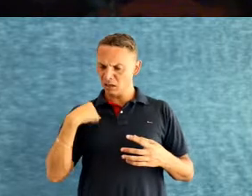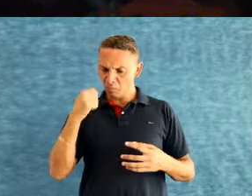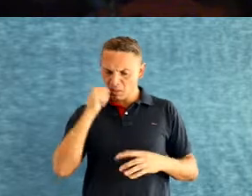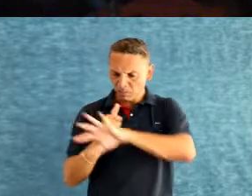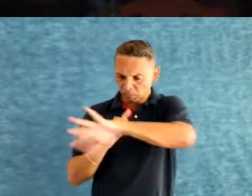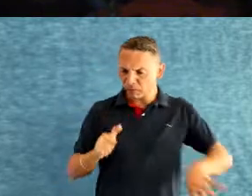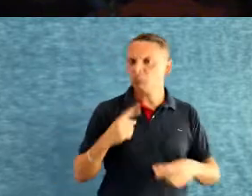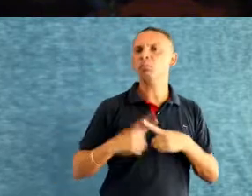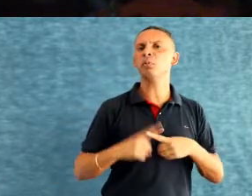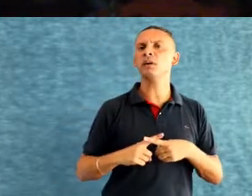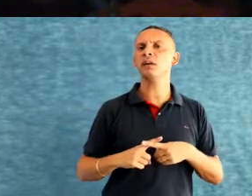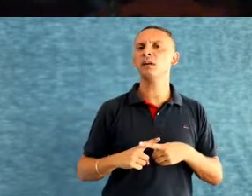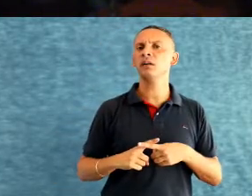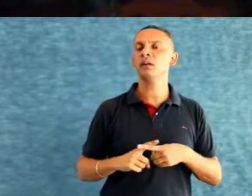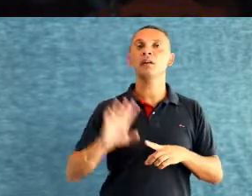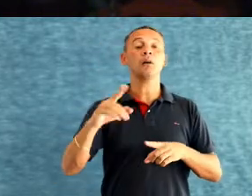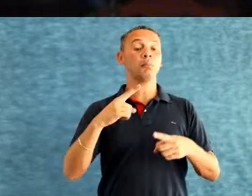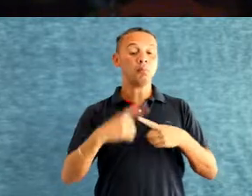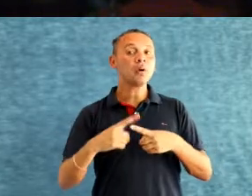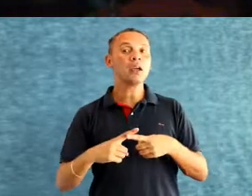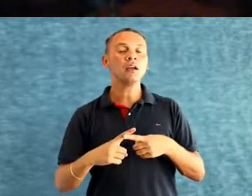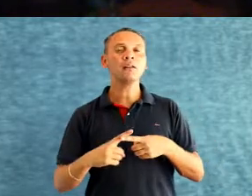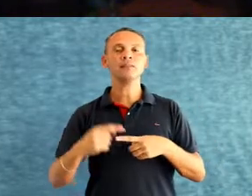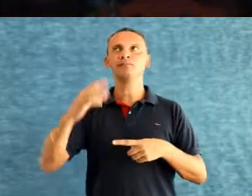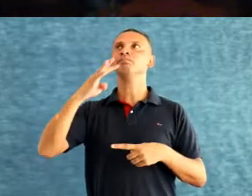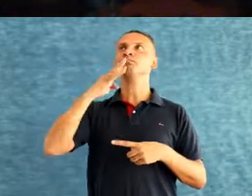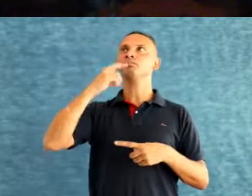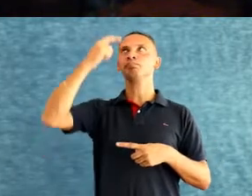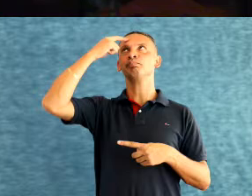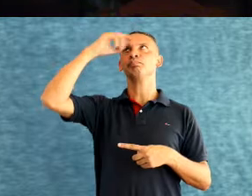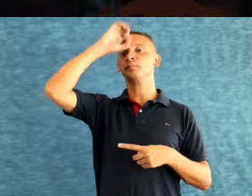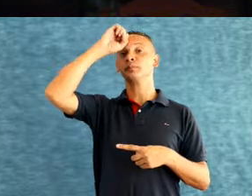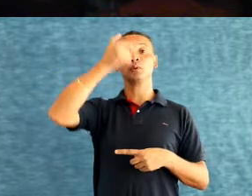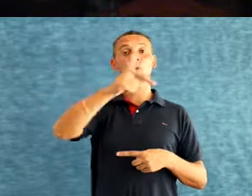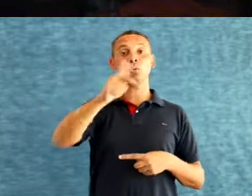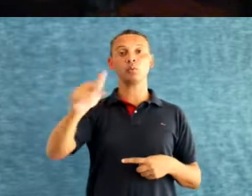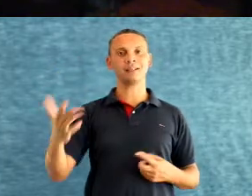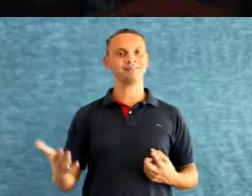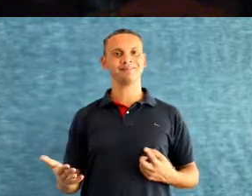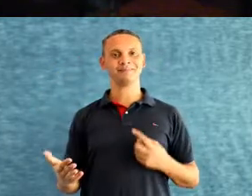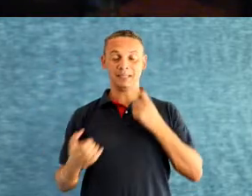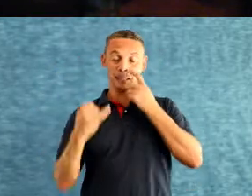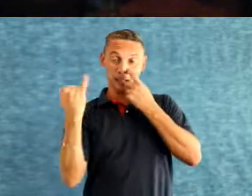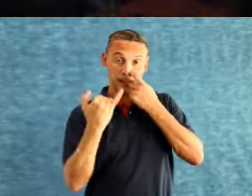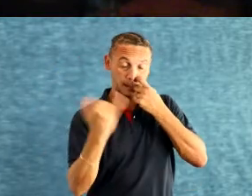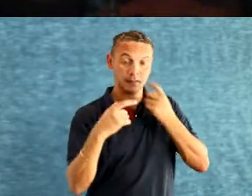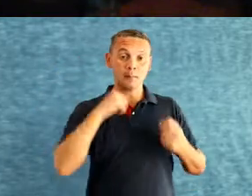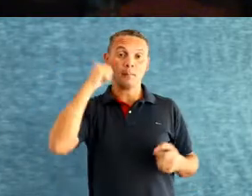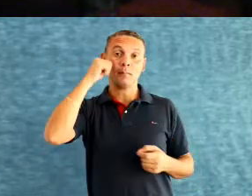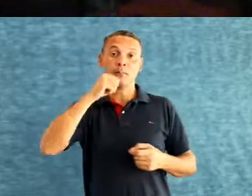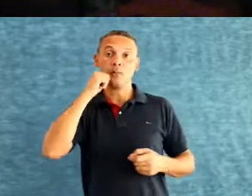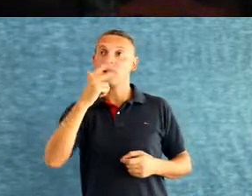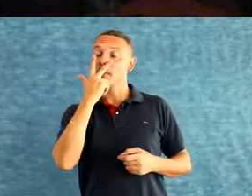públicos? Porque não temos ciência. Ela denuncia, ela percebe e denuncia o círculo vicioso em que a mulher